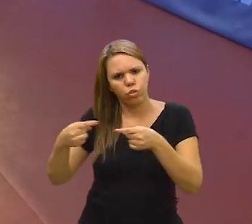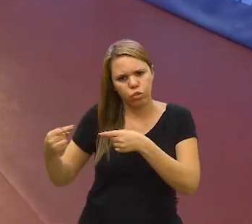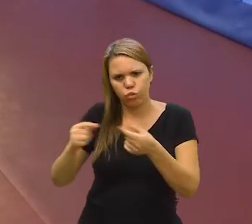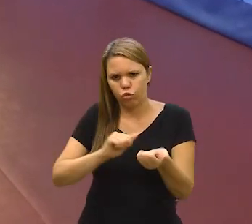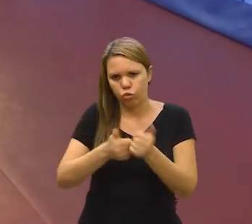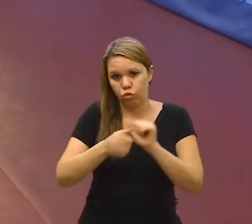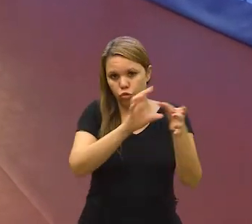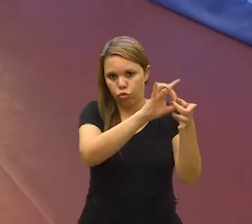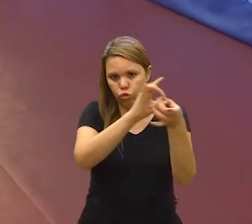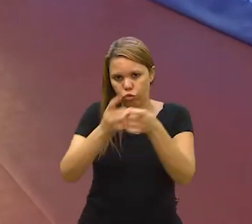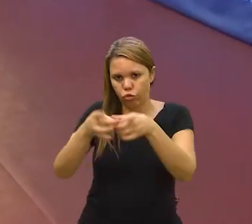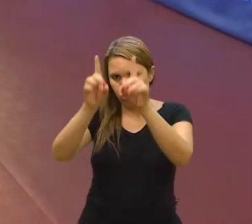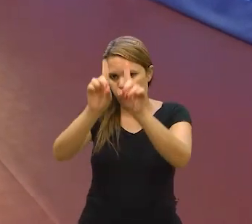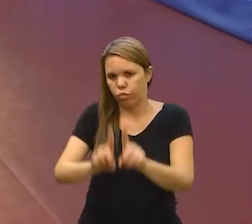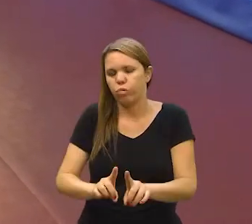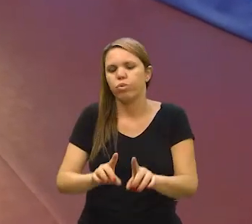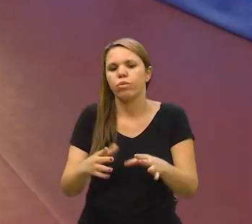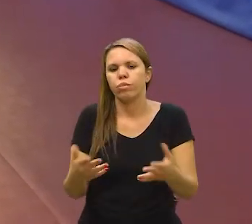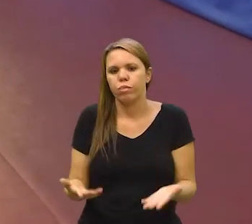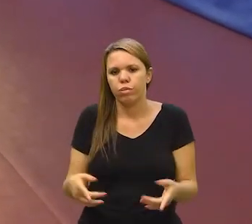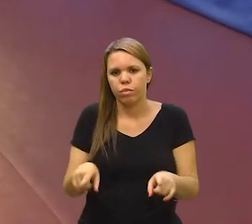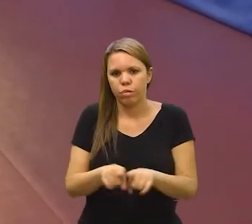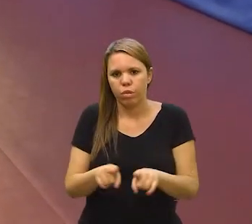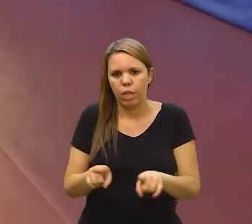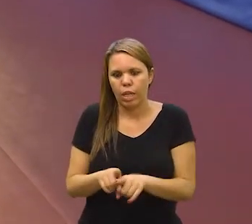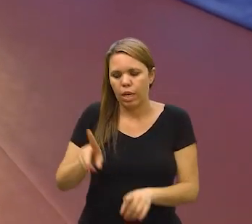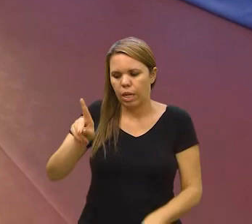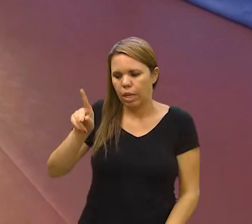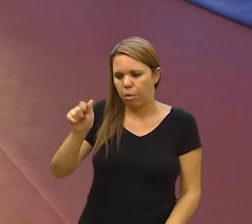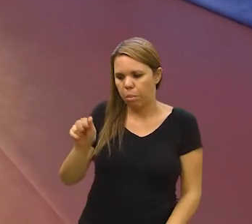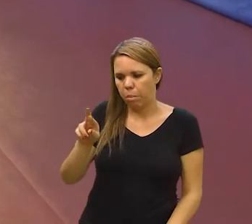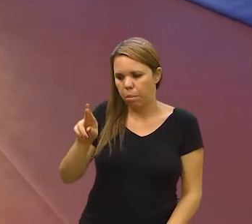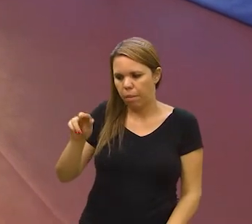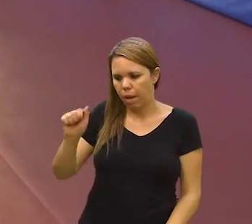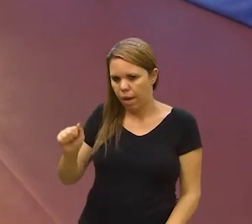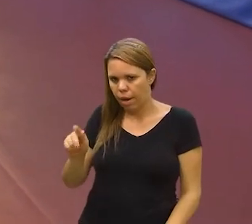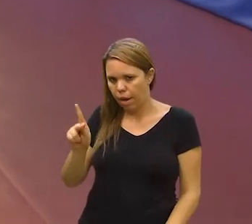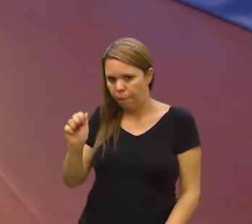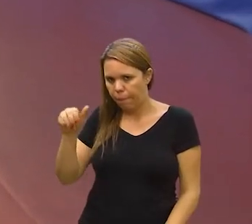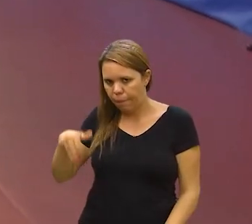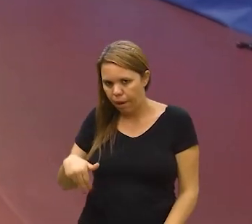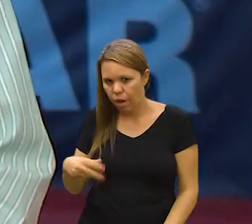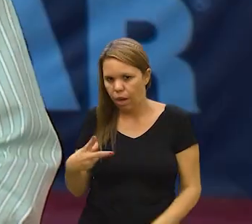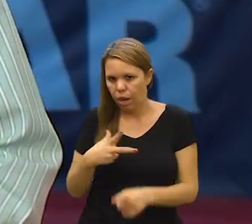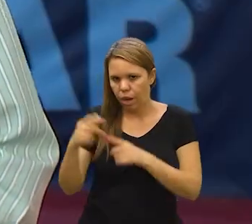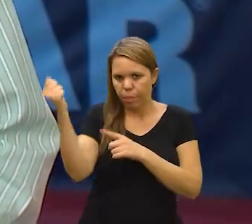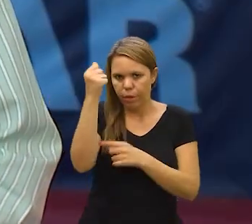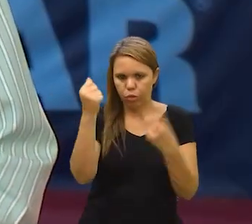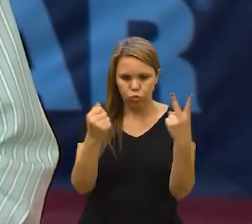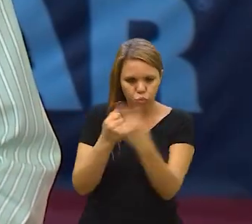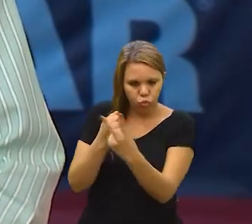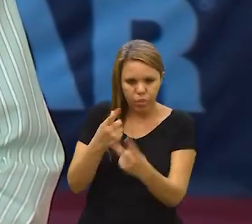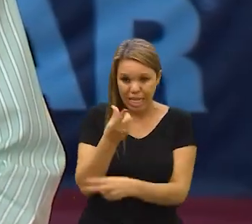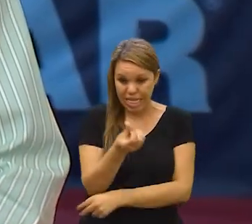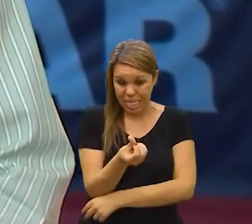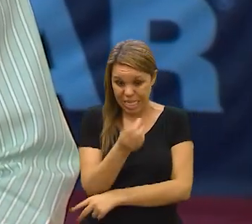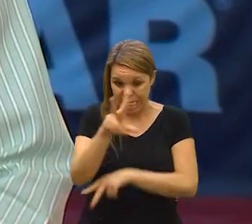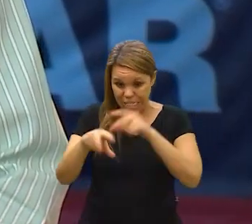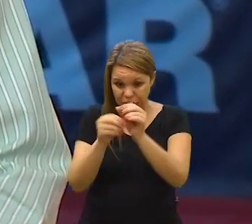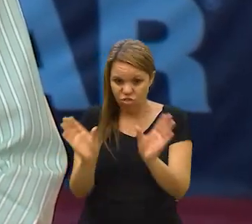Jogos Paralímpicos, já disputou Parapan, já foi campeão nos dois. Você que tem 6